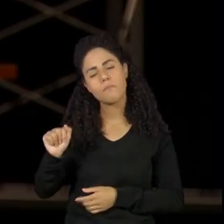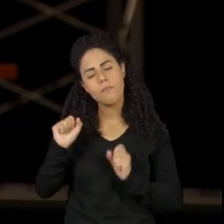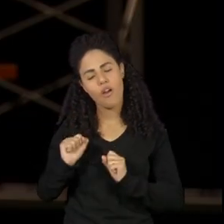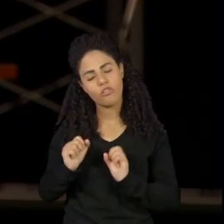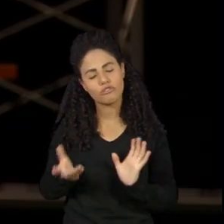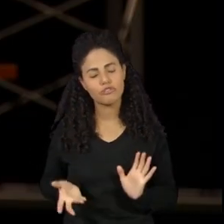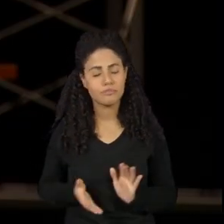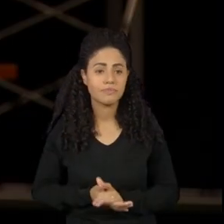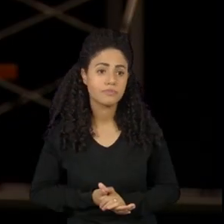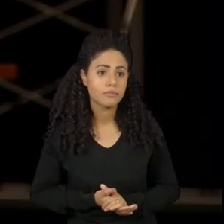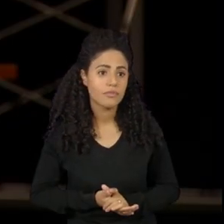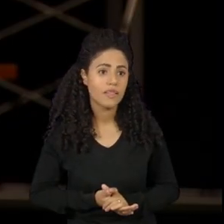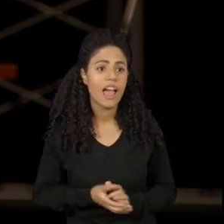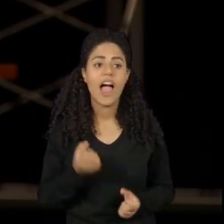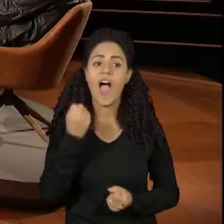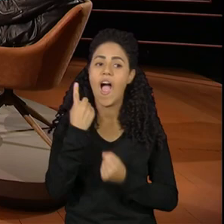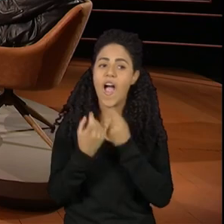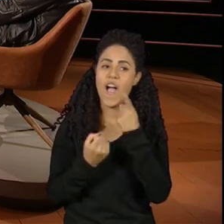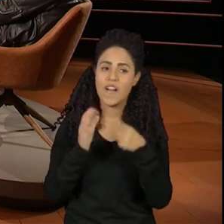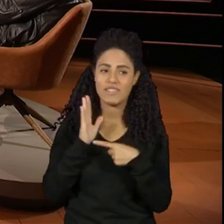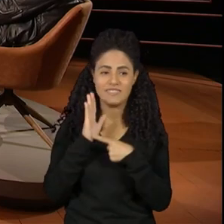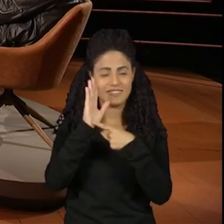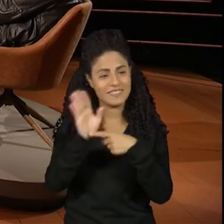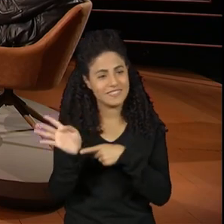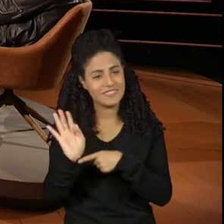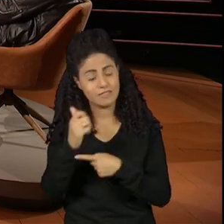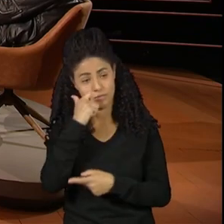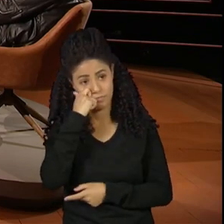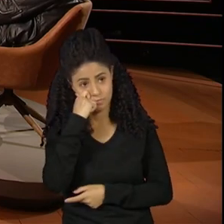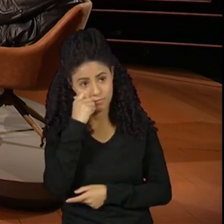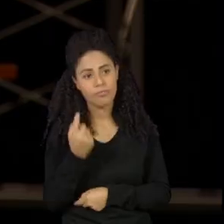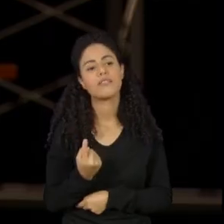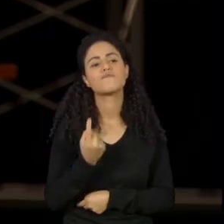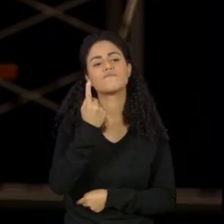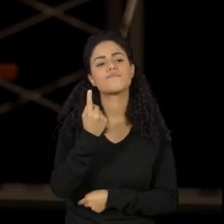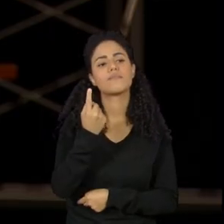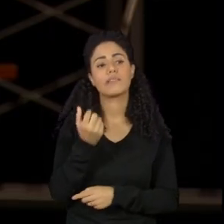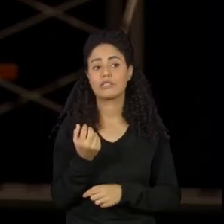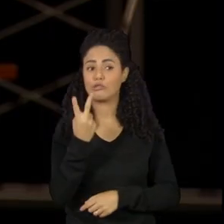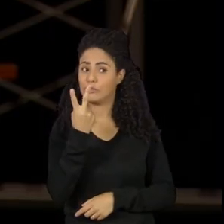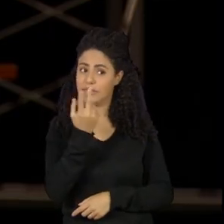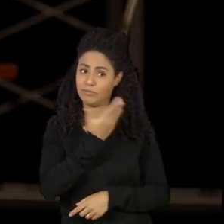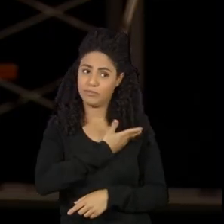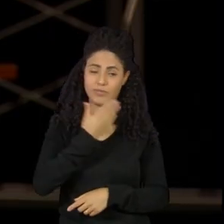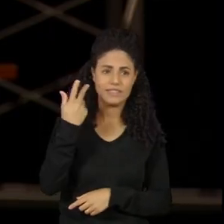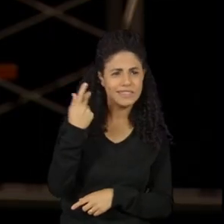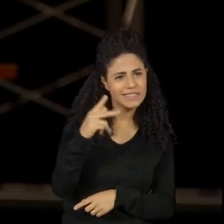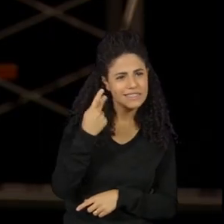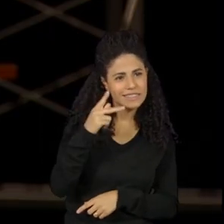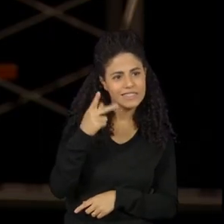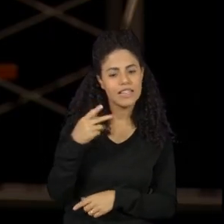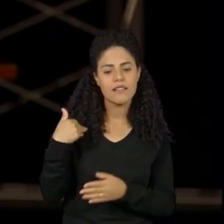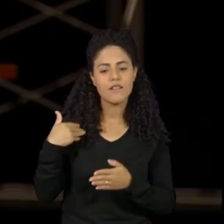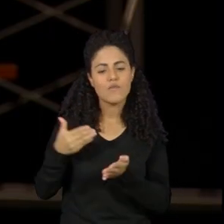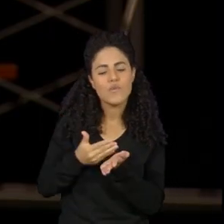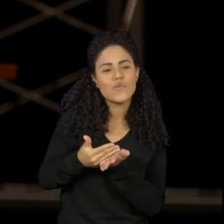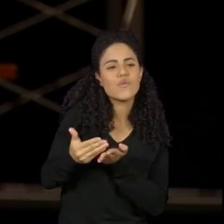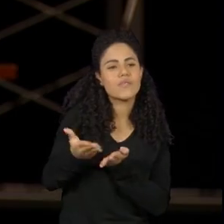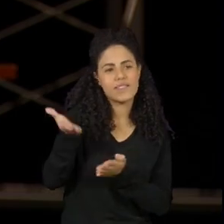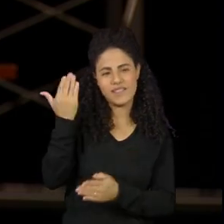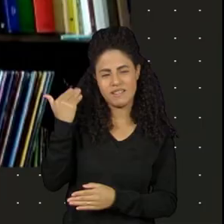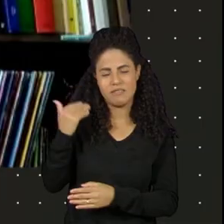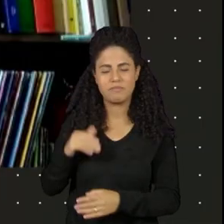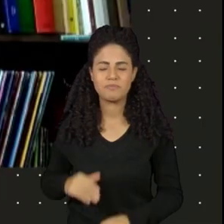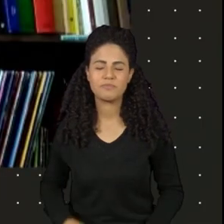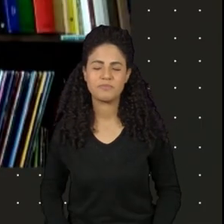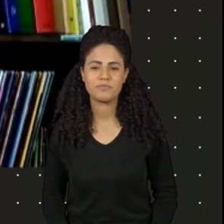Bom, e a gente tem alguns depoimentos para te mostrar. E o primeiro deles é de dois parceiros teus desse início aí de carreira, tá. Vamos ver? Tá